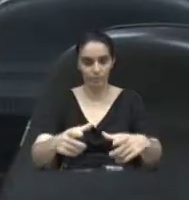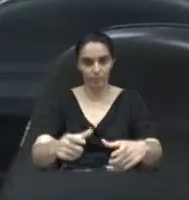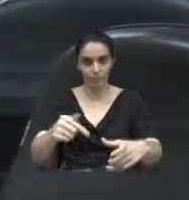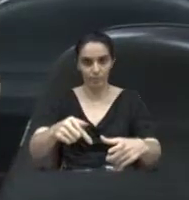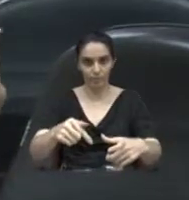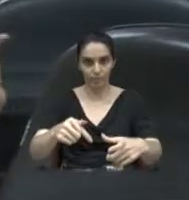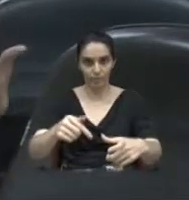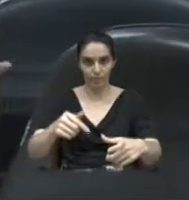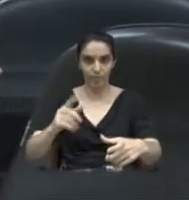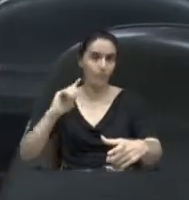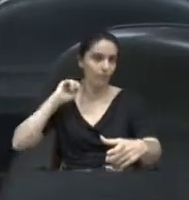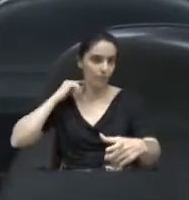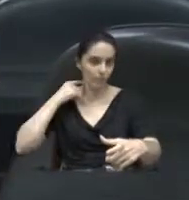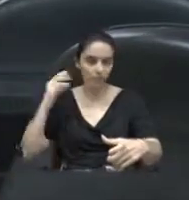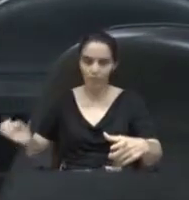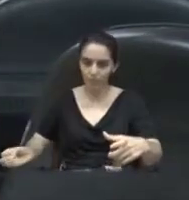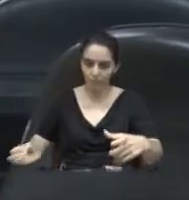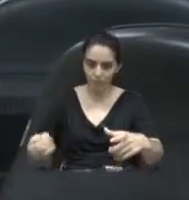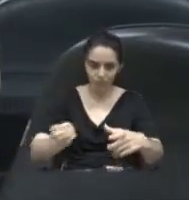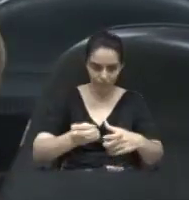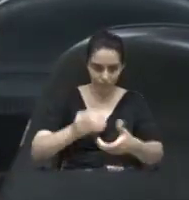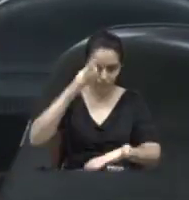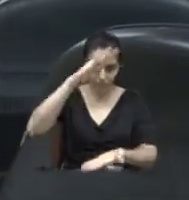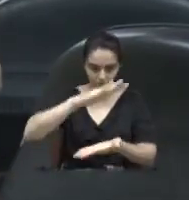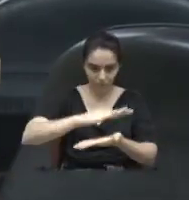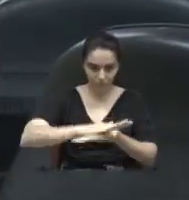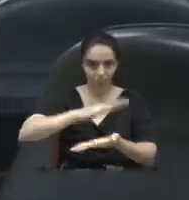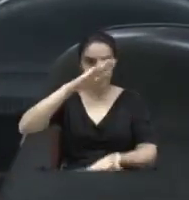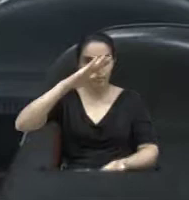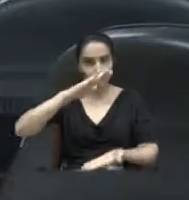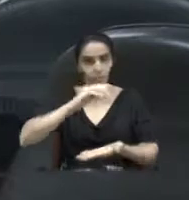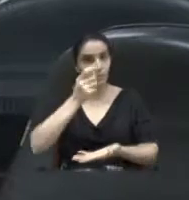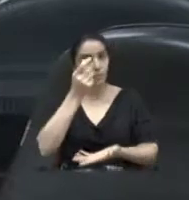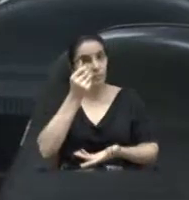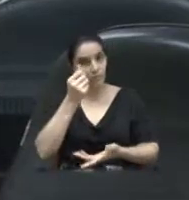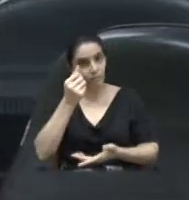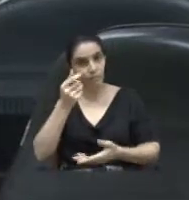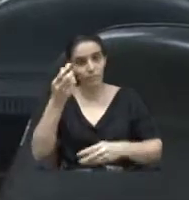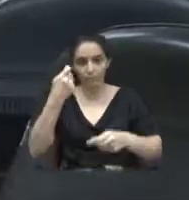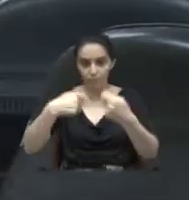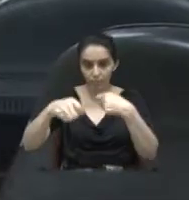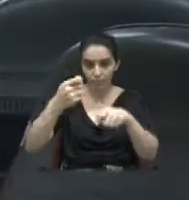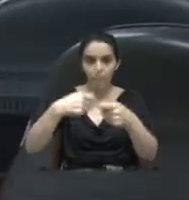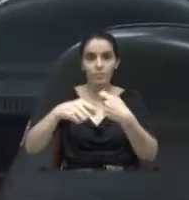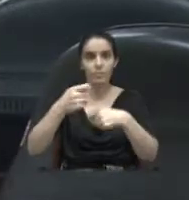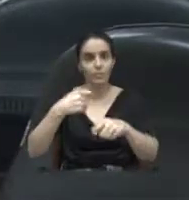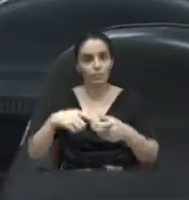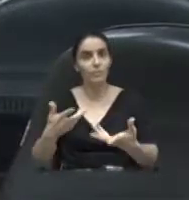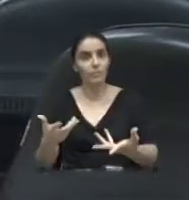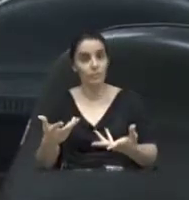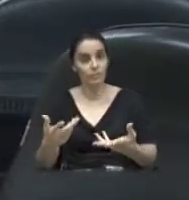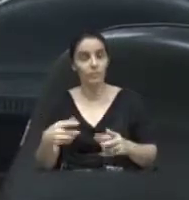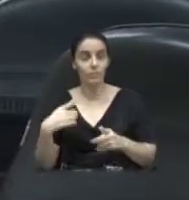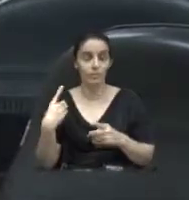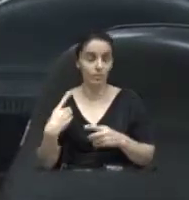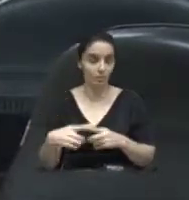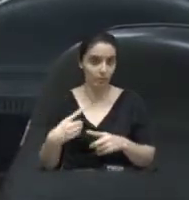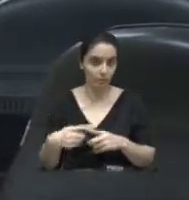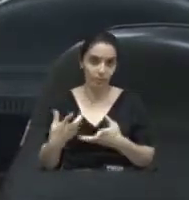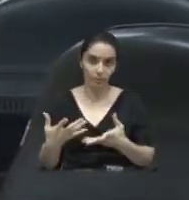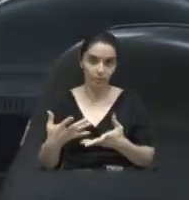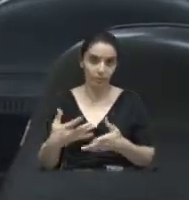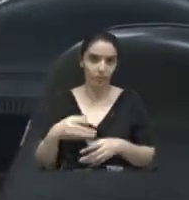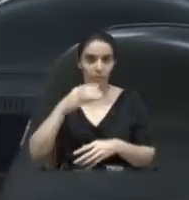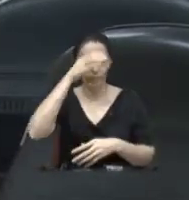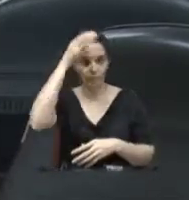que eles pudessem, inclusive, gerar dinheiro e a própria subsistência, porque, não sei explicar